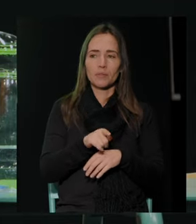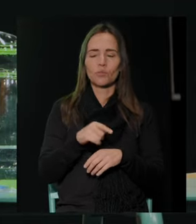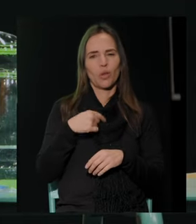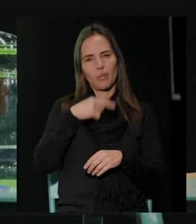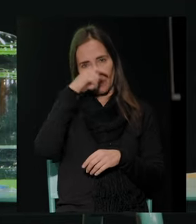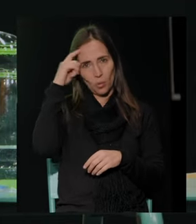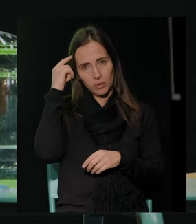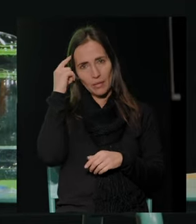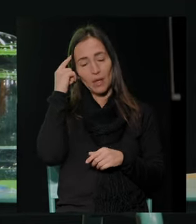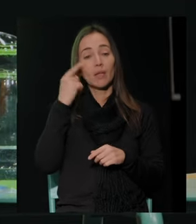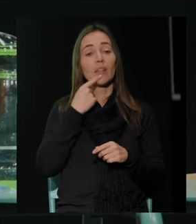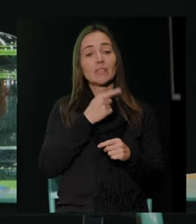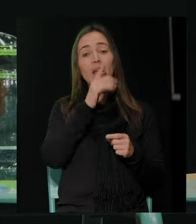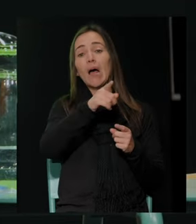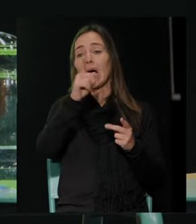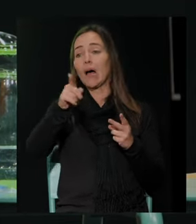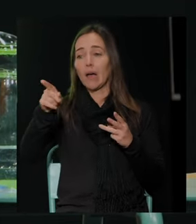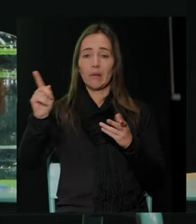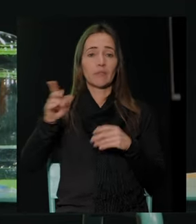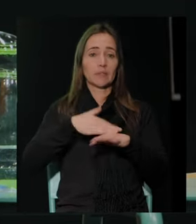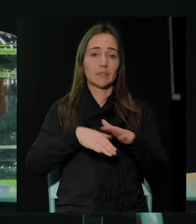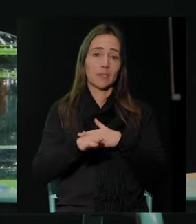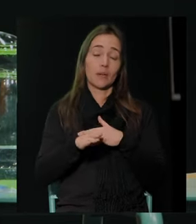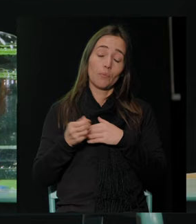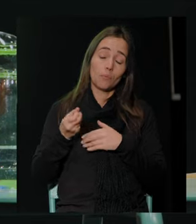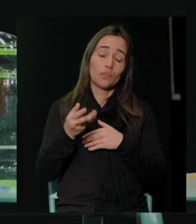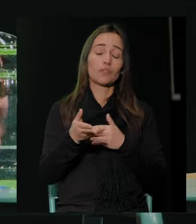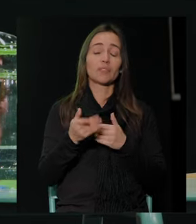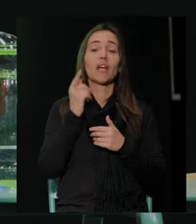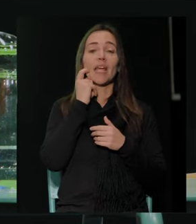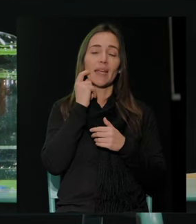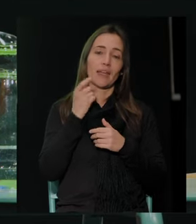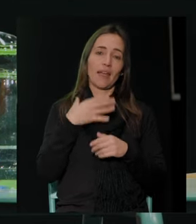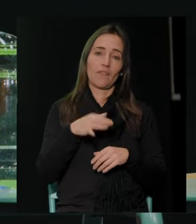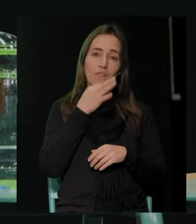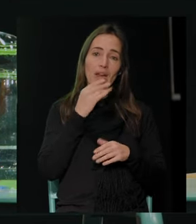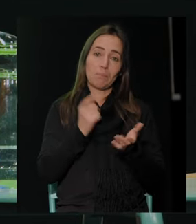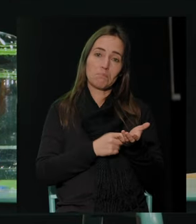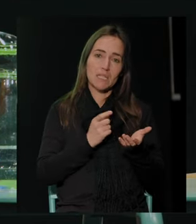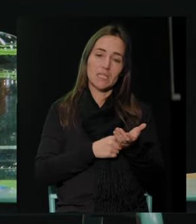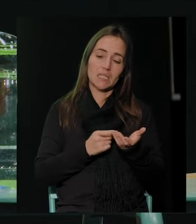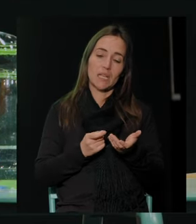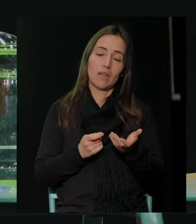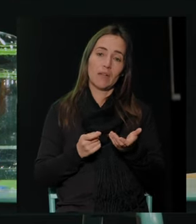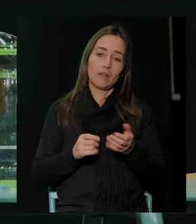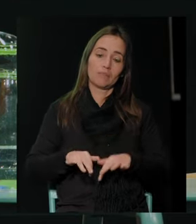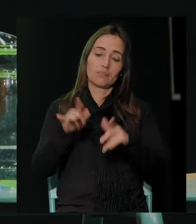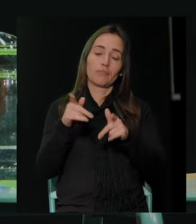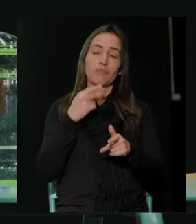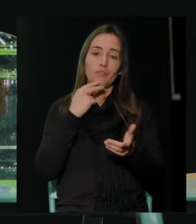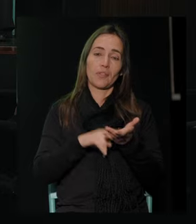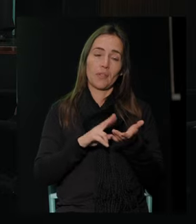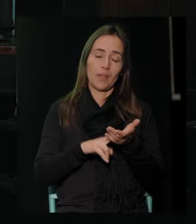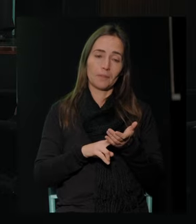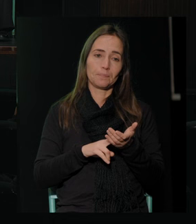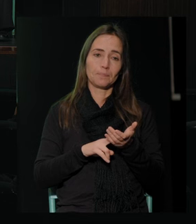de quase apontar para os comportamentos individuais, que é muitas vezes a acusação que é feita àqueles que se atrevem a falar desta necessidade de rever o crescimento. Enfim, alonguei-me um bocado, diz-me